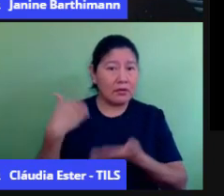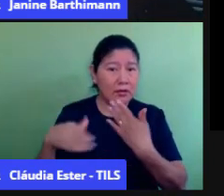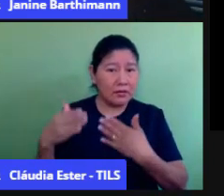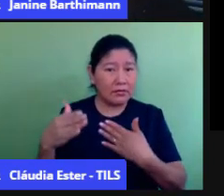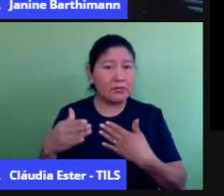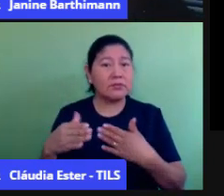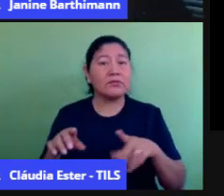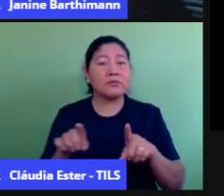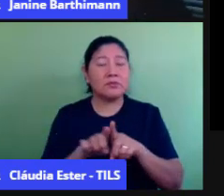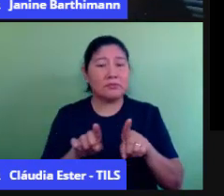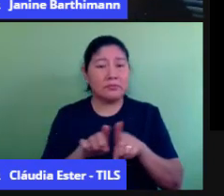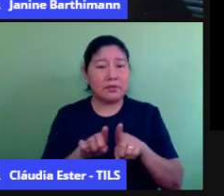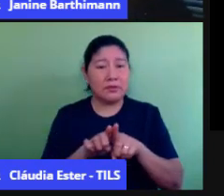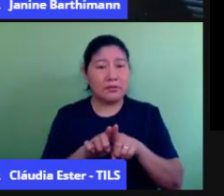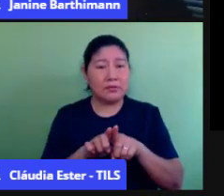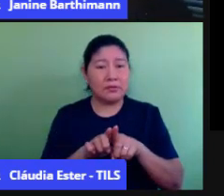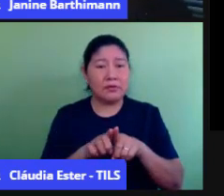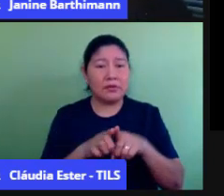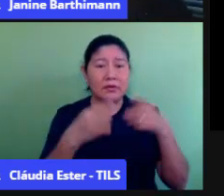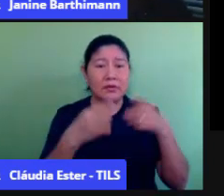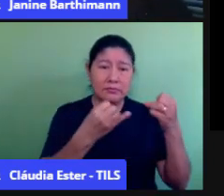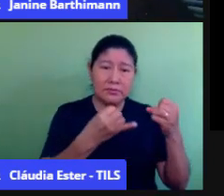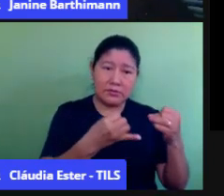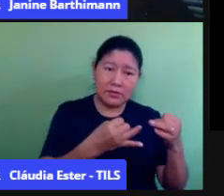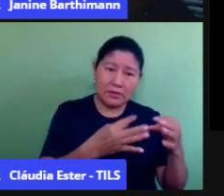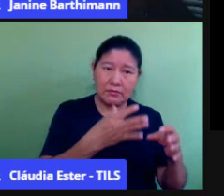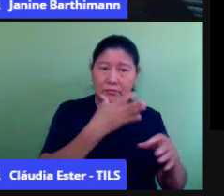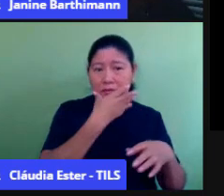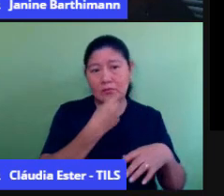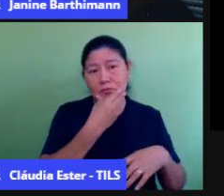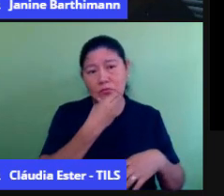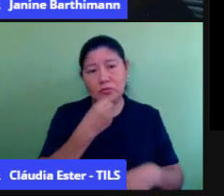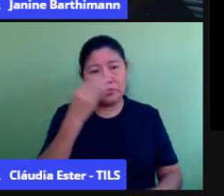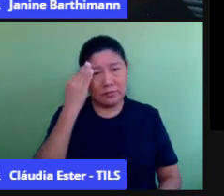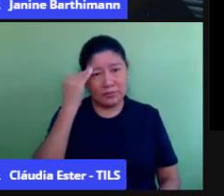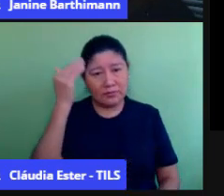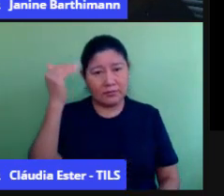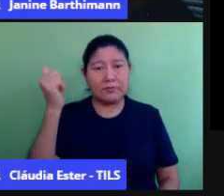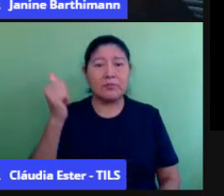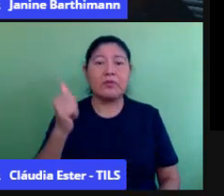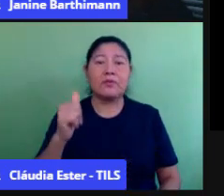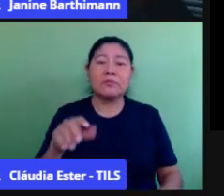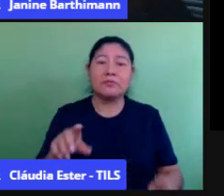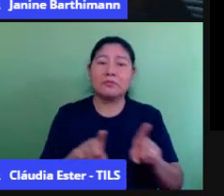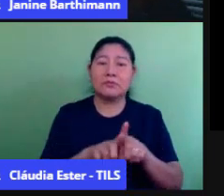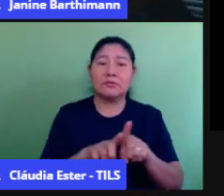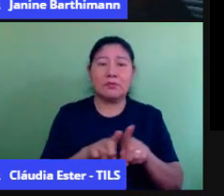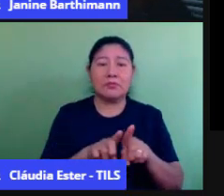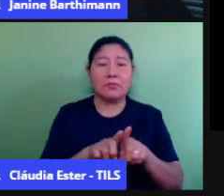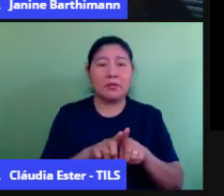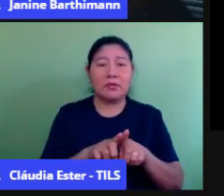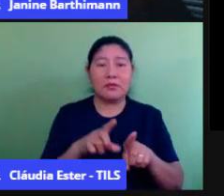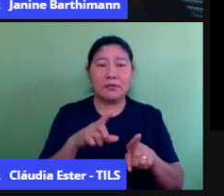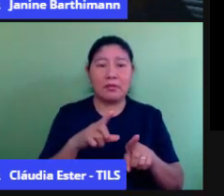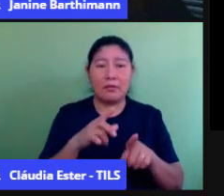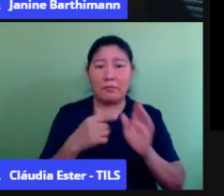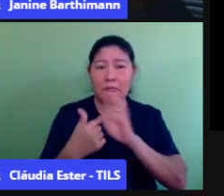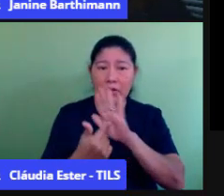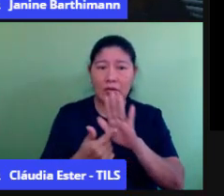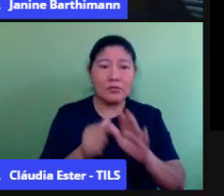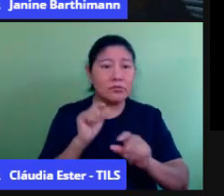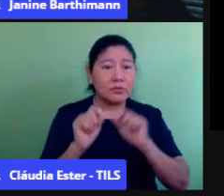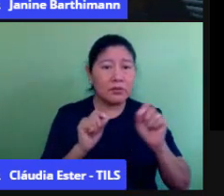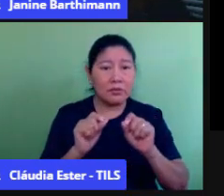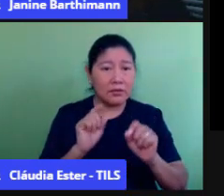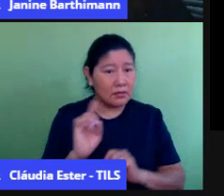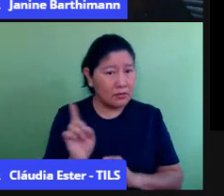por Kensky e Belloni, não são a solução